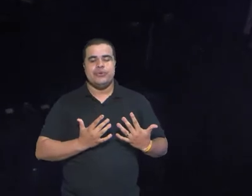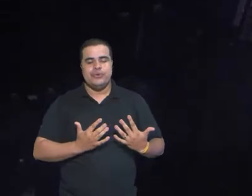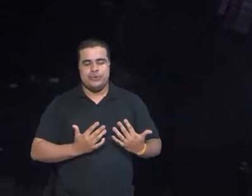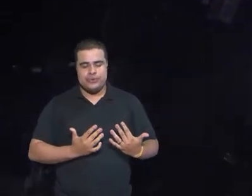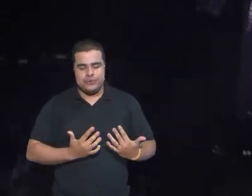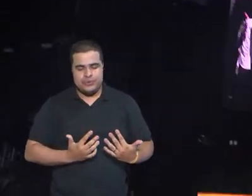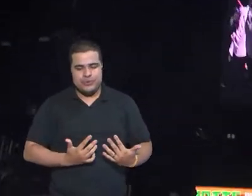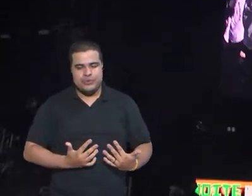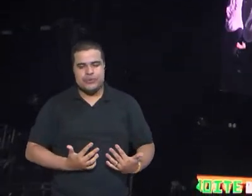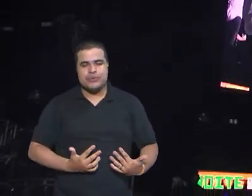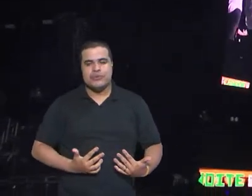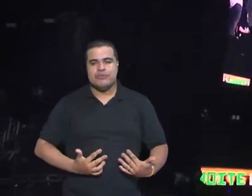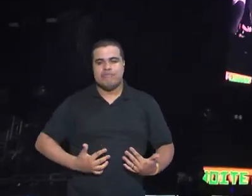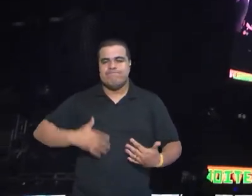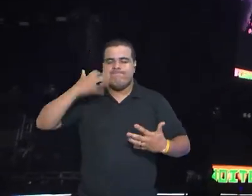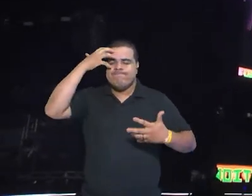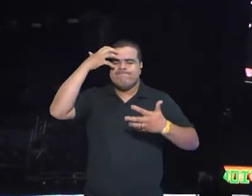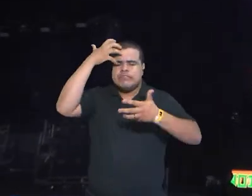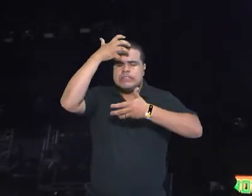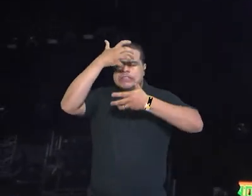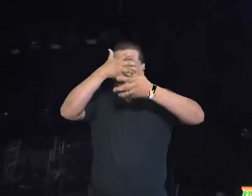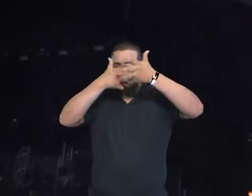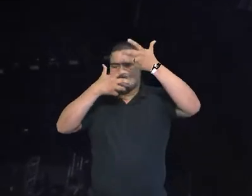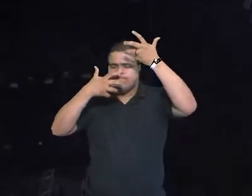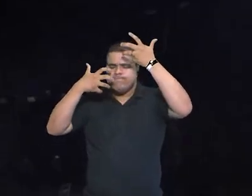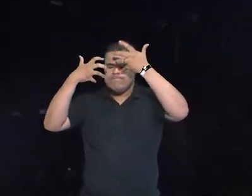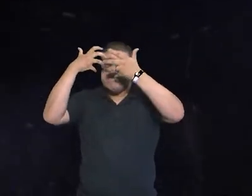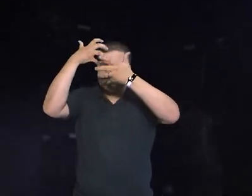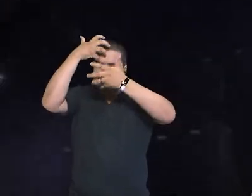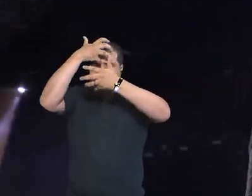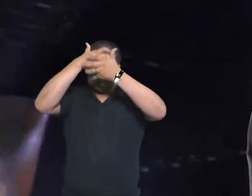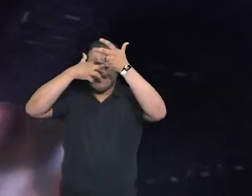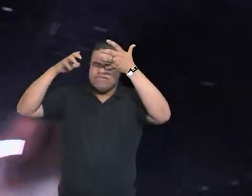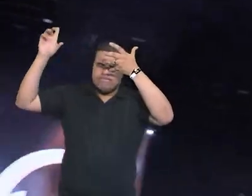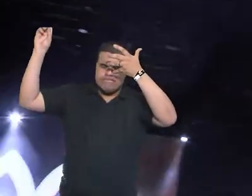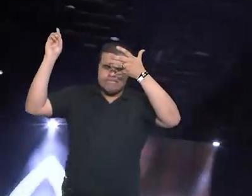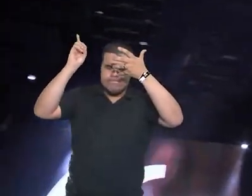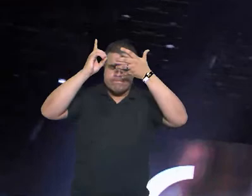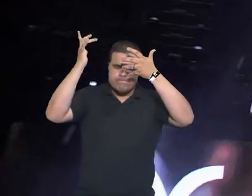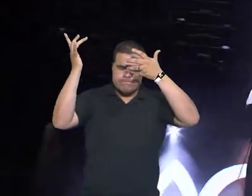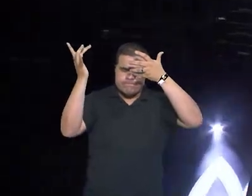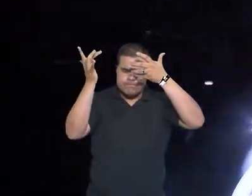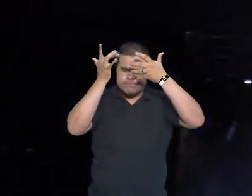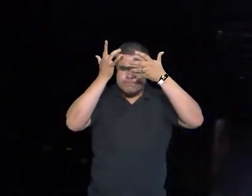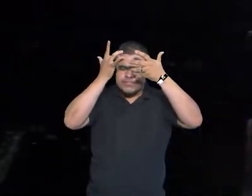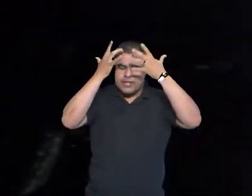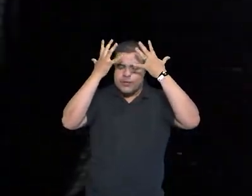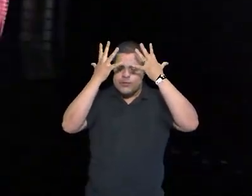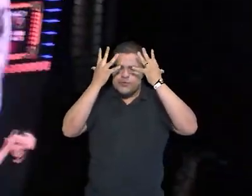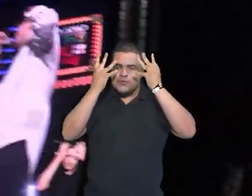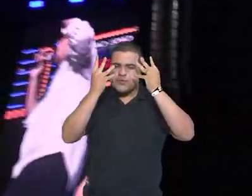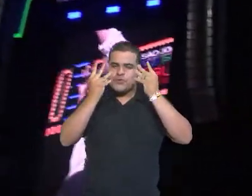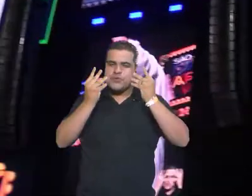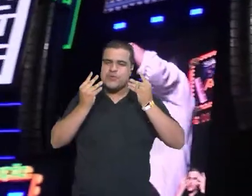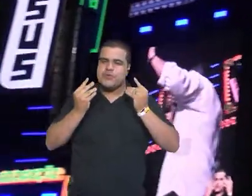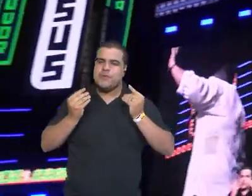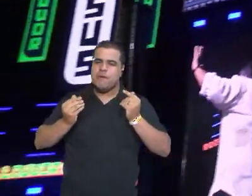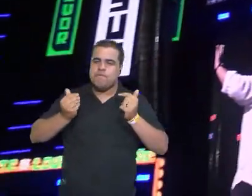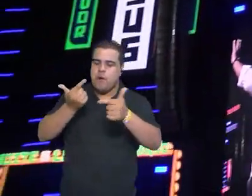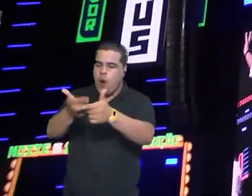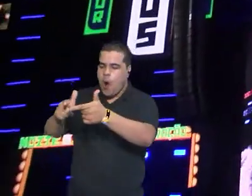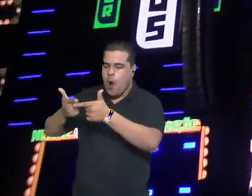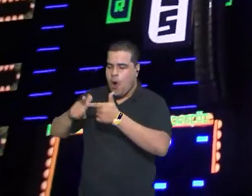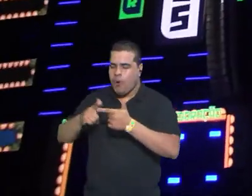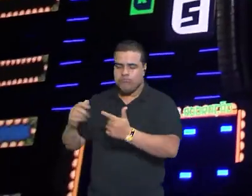Acalma o meu O vento está sofrendo O vento